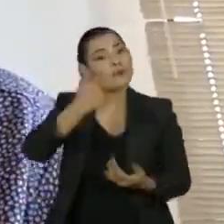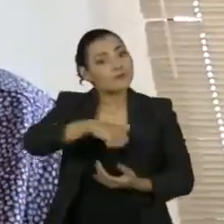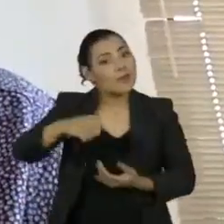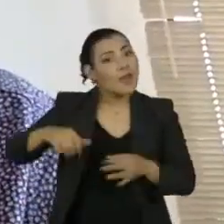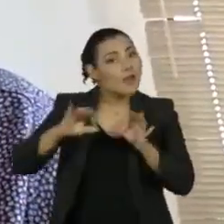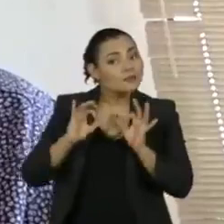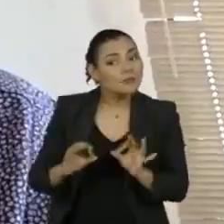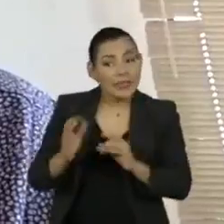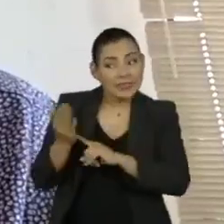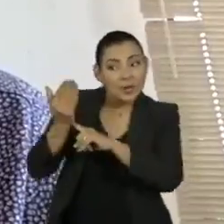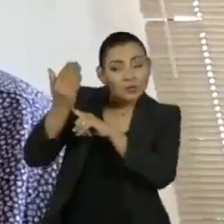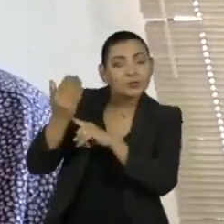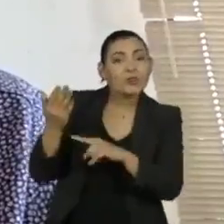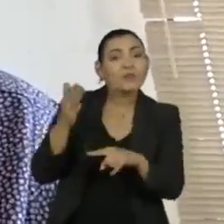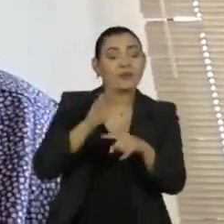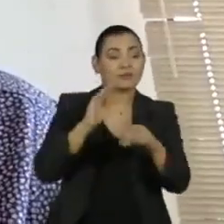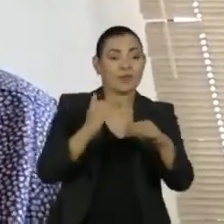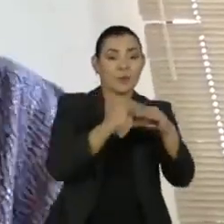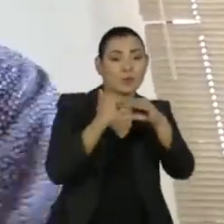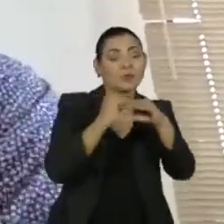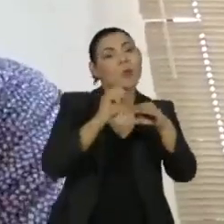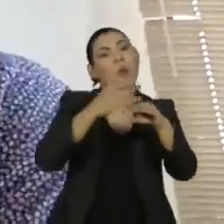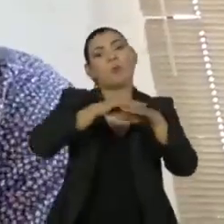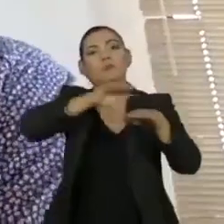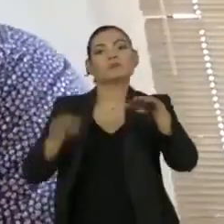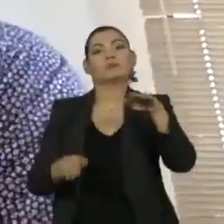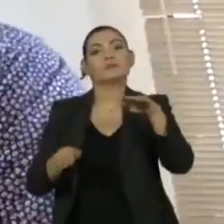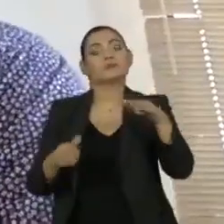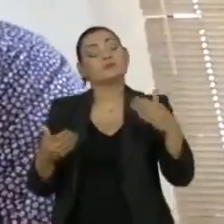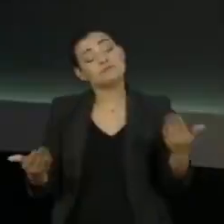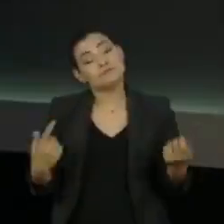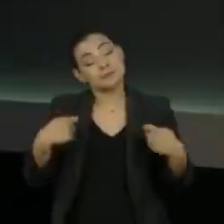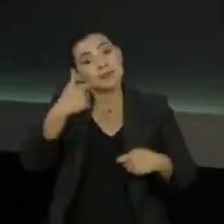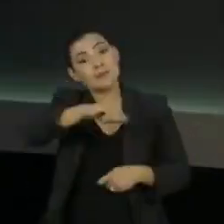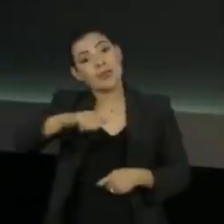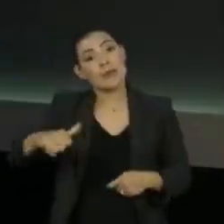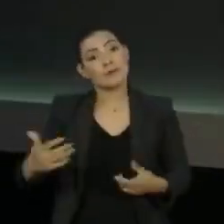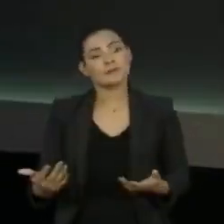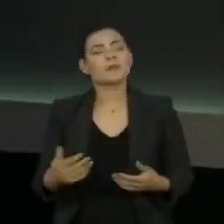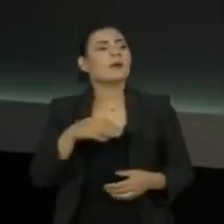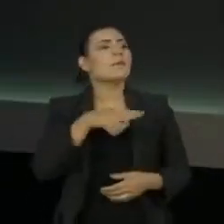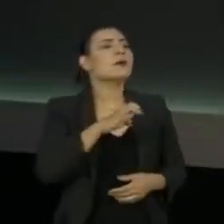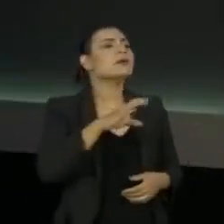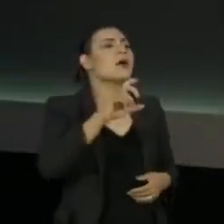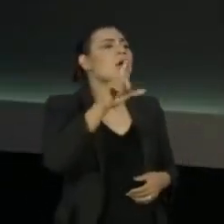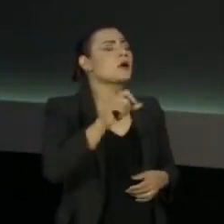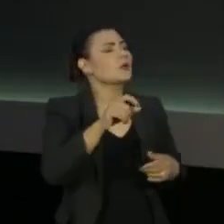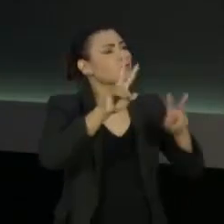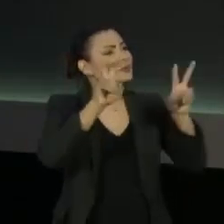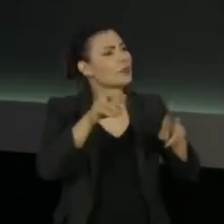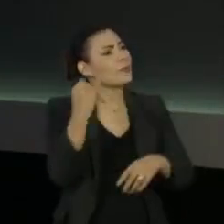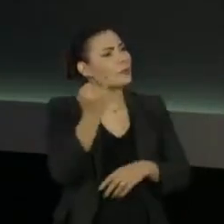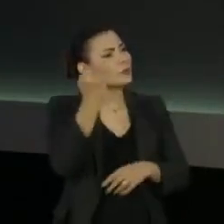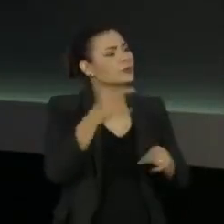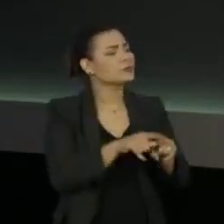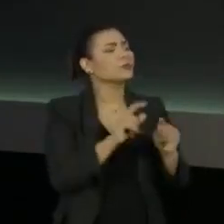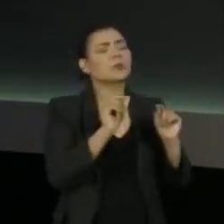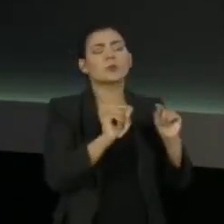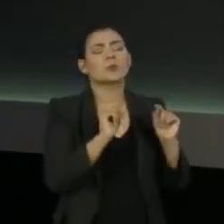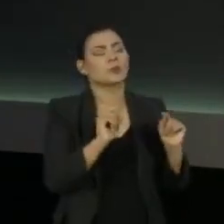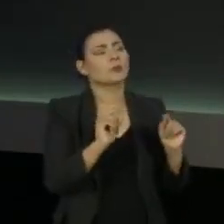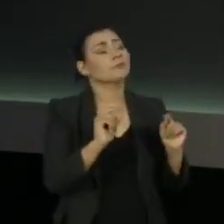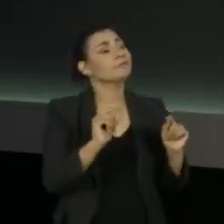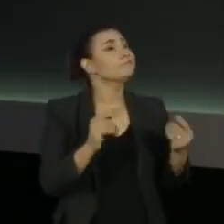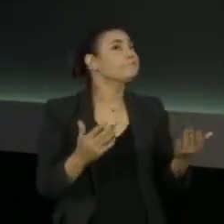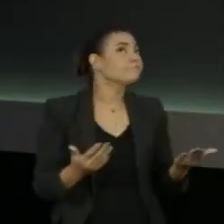bem se essa tecnologia vai trazer mais equidade ou aumentará ainda mais a diferença social. E, Marcelo, outro ponto importante que surge com